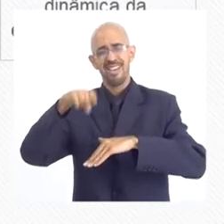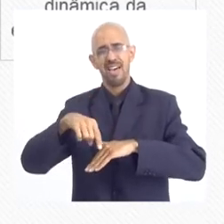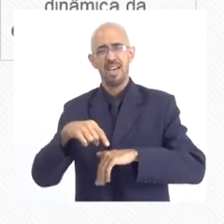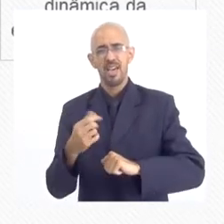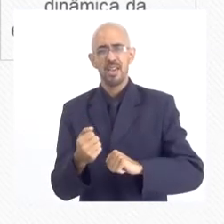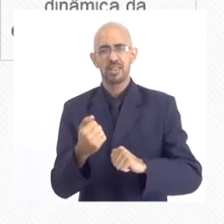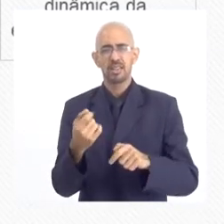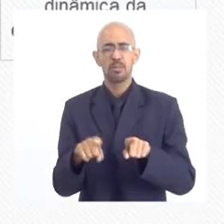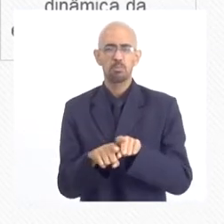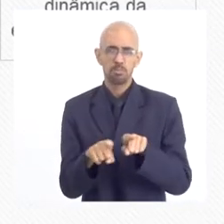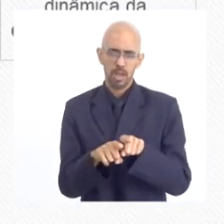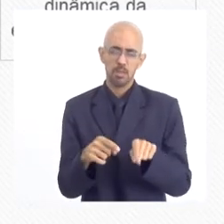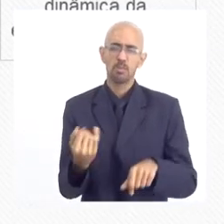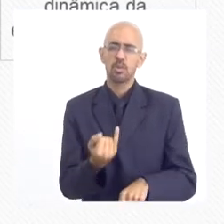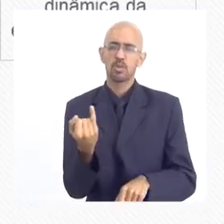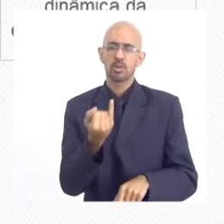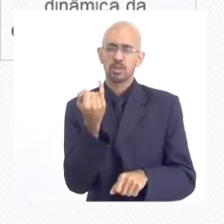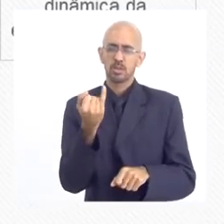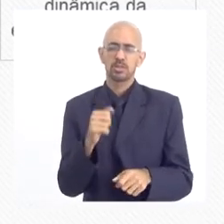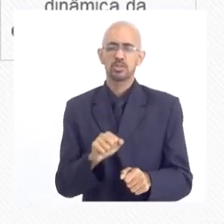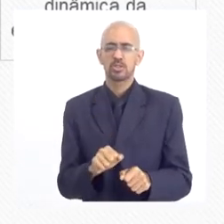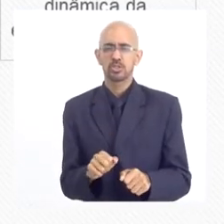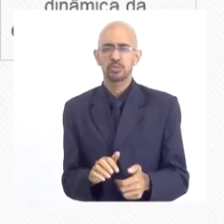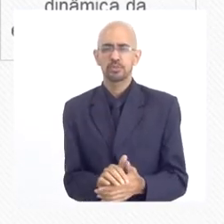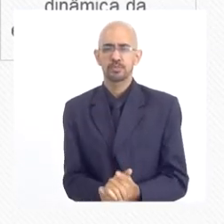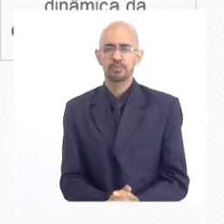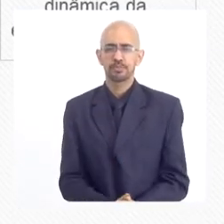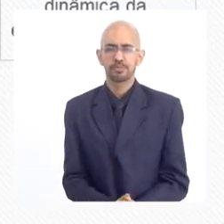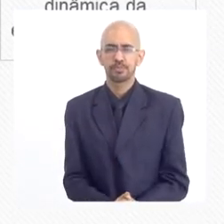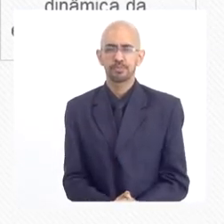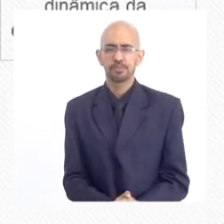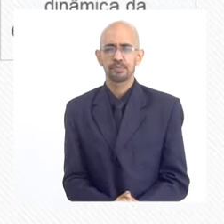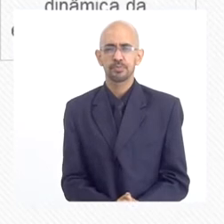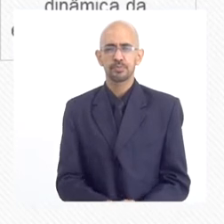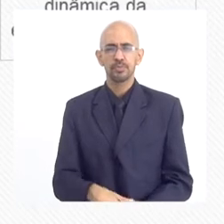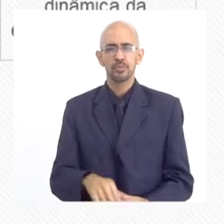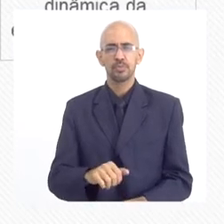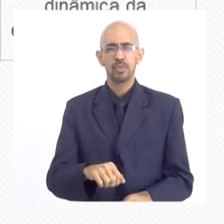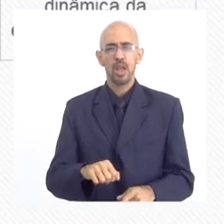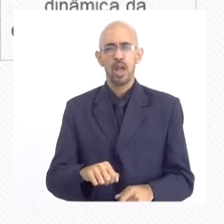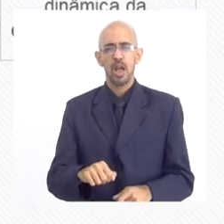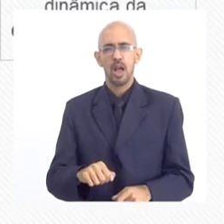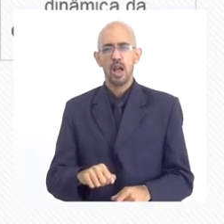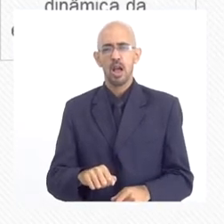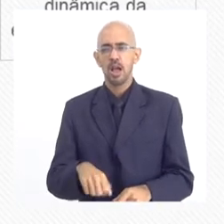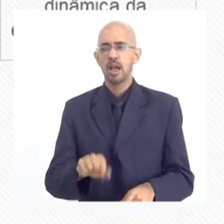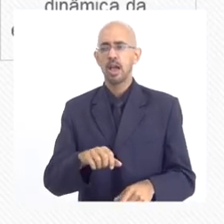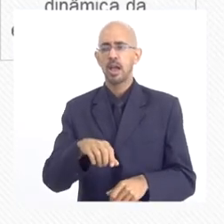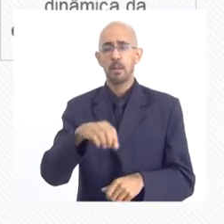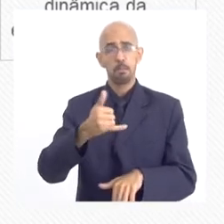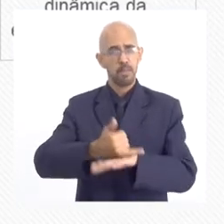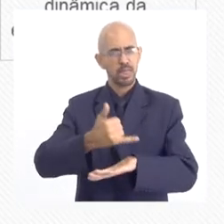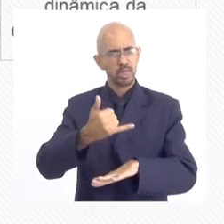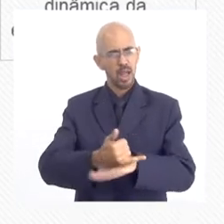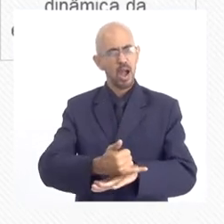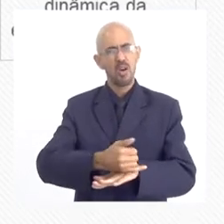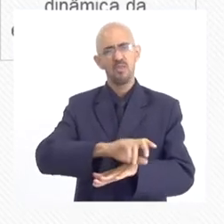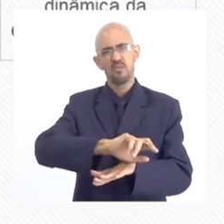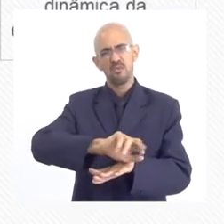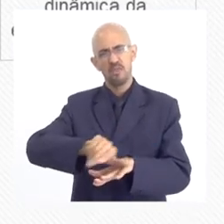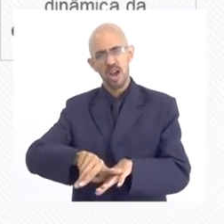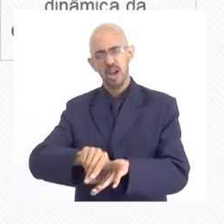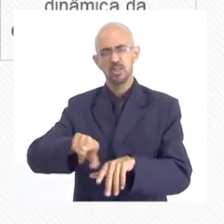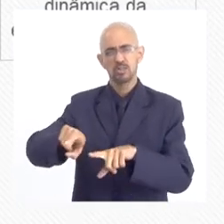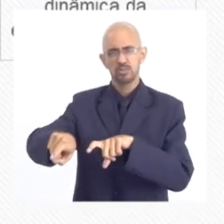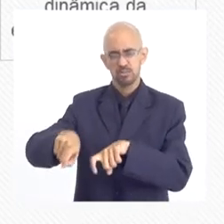significativo, tanto de commodities como metal, está lá em cima, quanto a